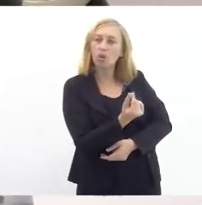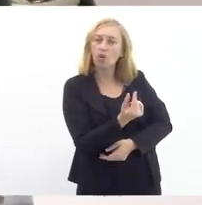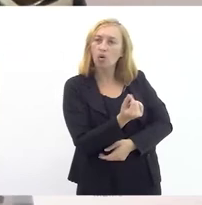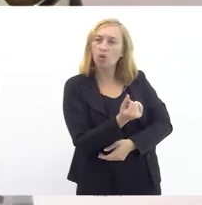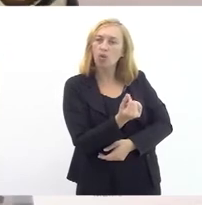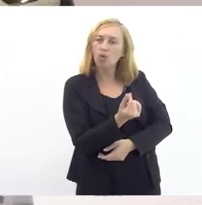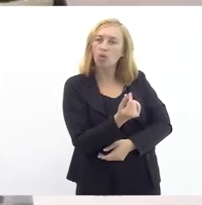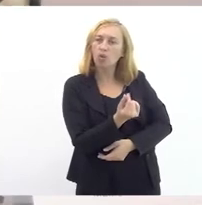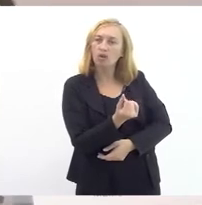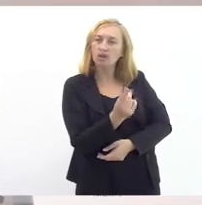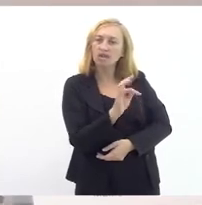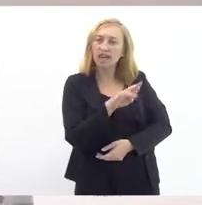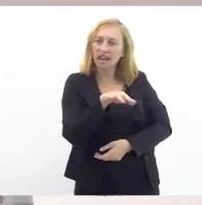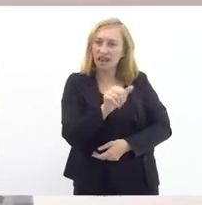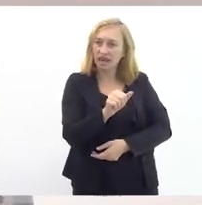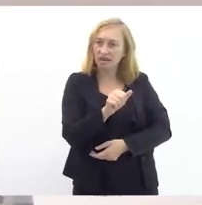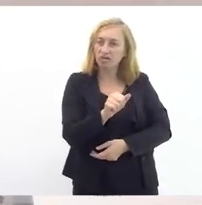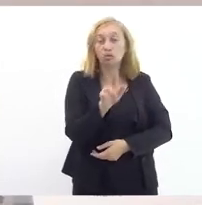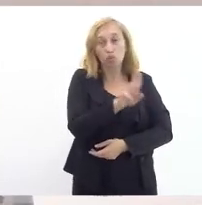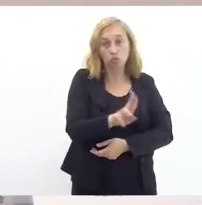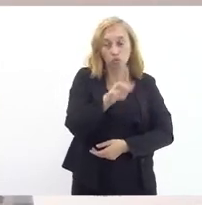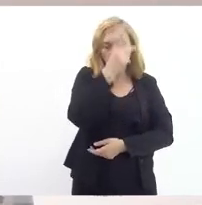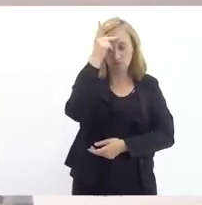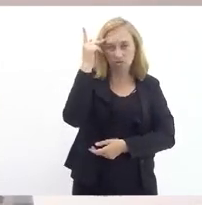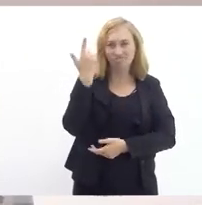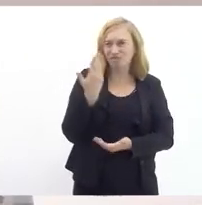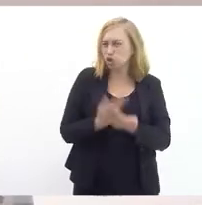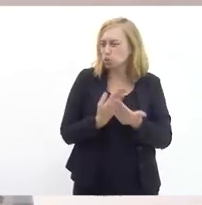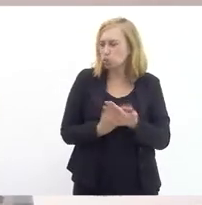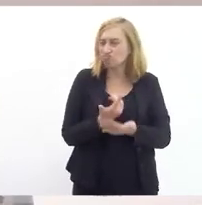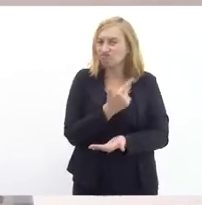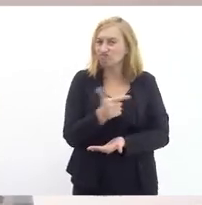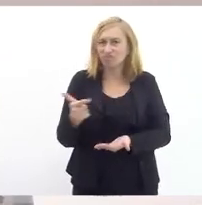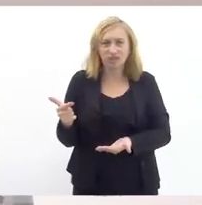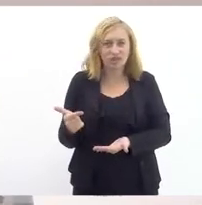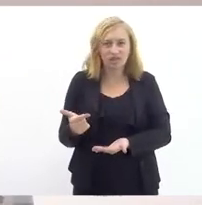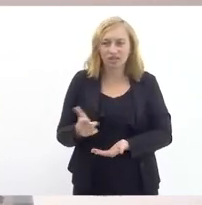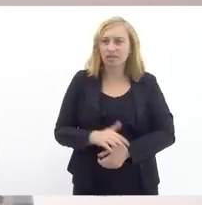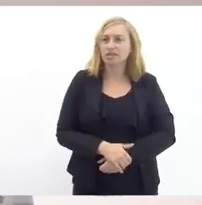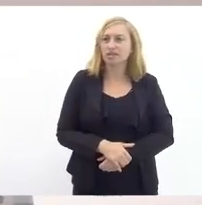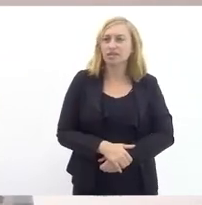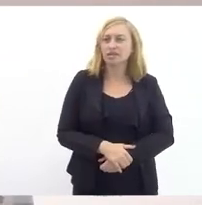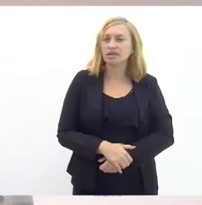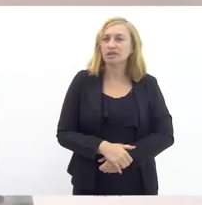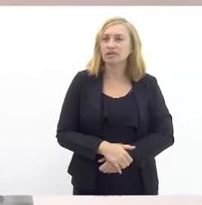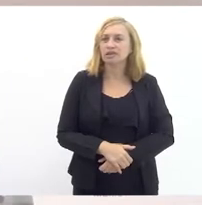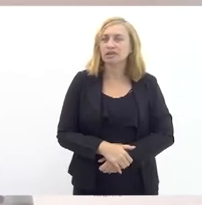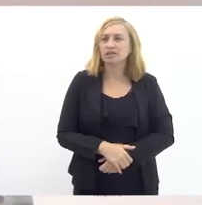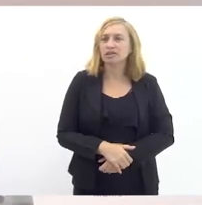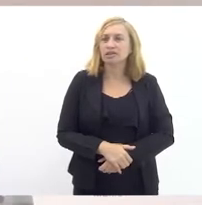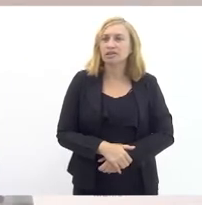de renda do usuário. Não existe esses estudos. É tudo um eufemismo.